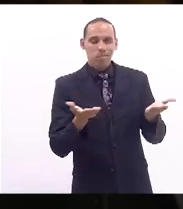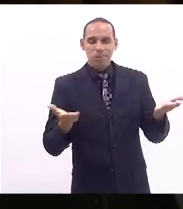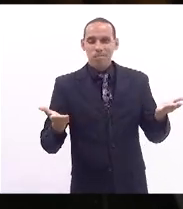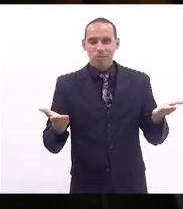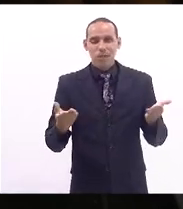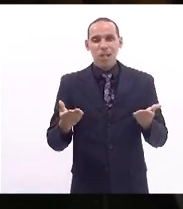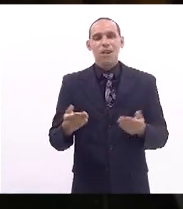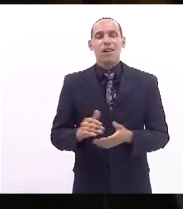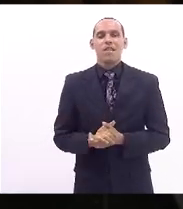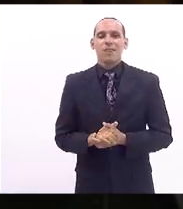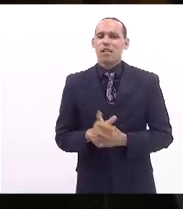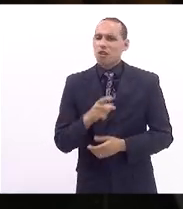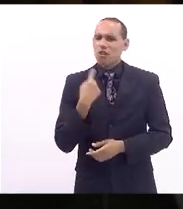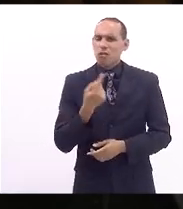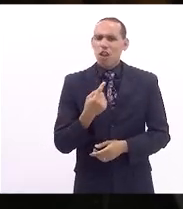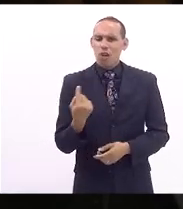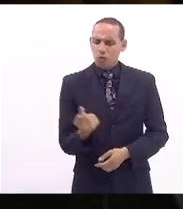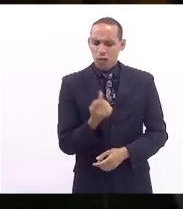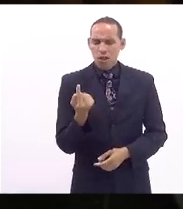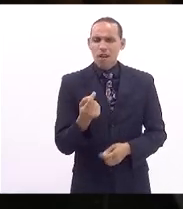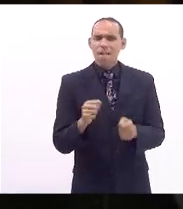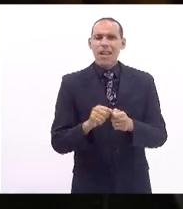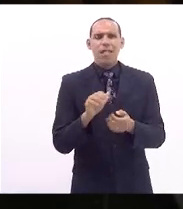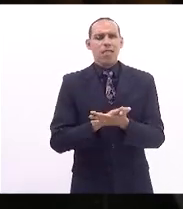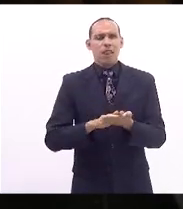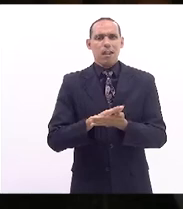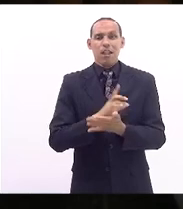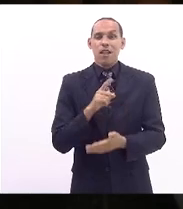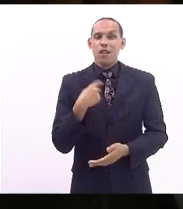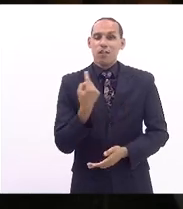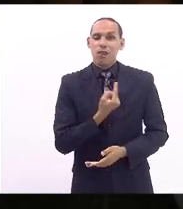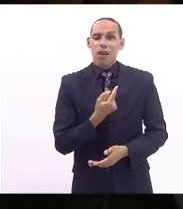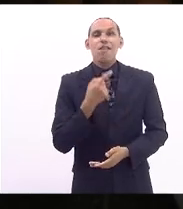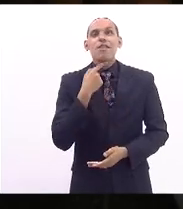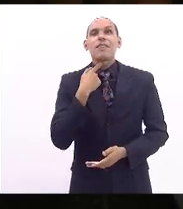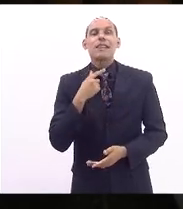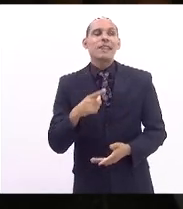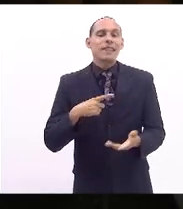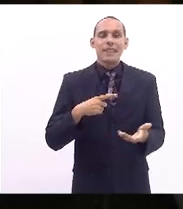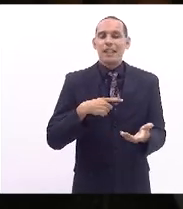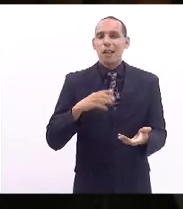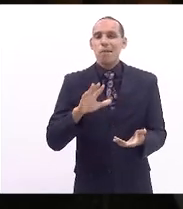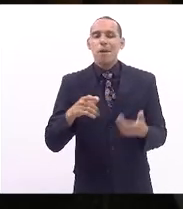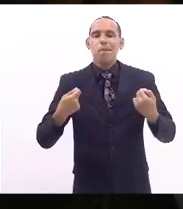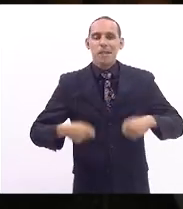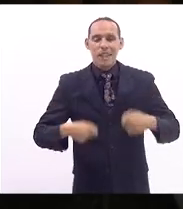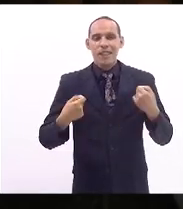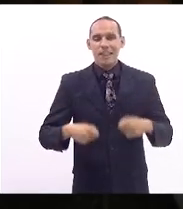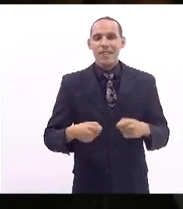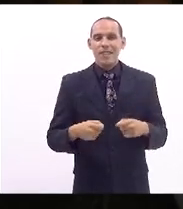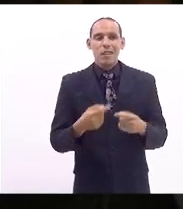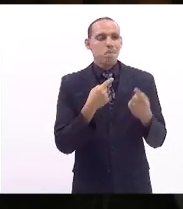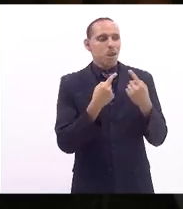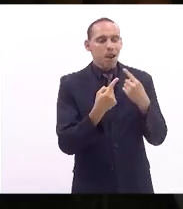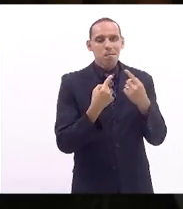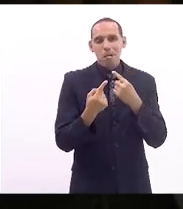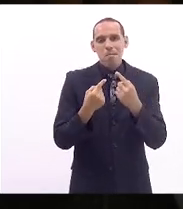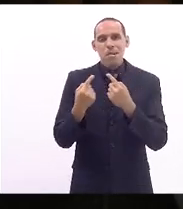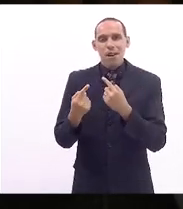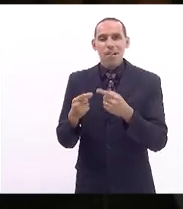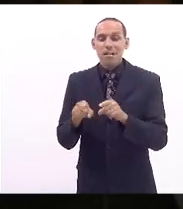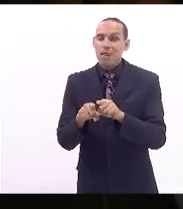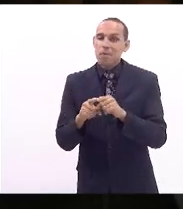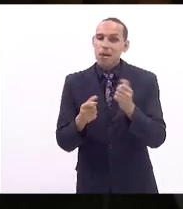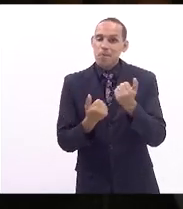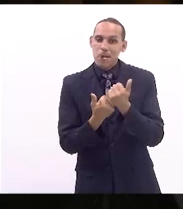Porque aqui não fazemos nada sozinhos podemos ter toda a boa vontade do mundo mas precisamos do diálogo e